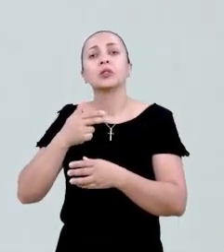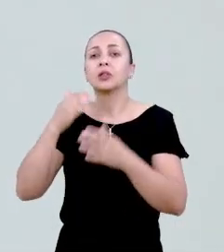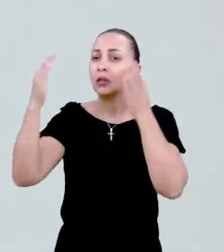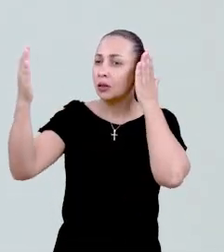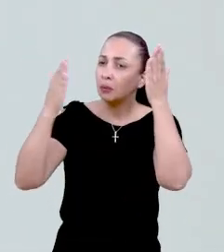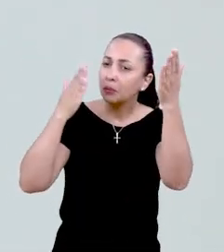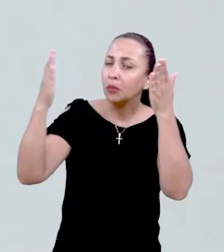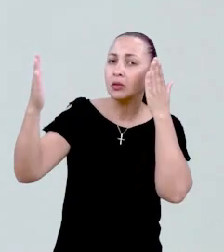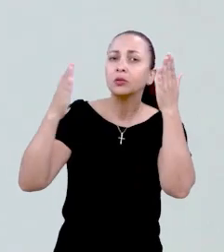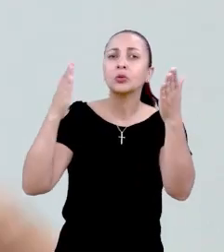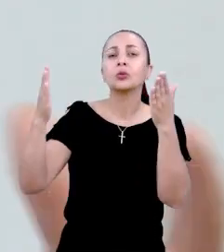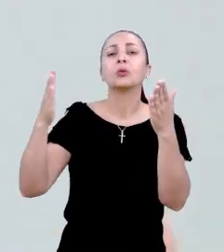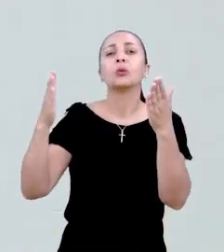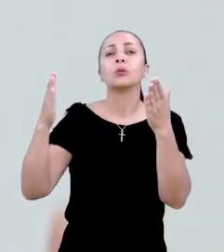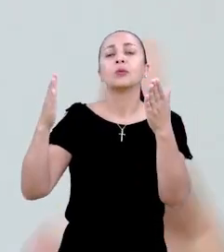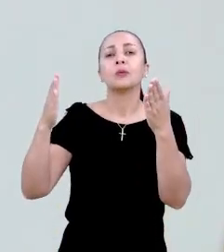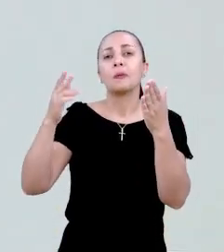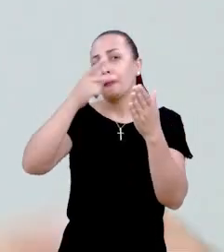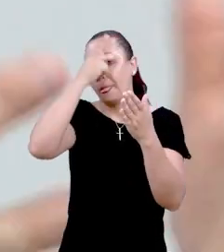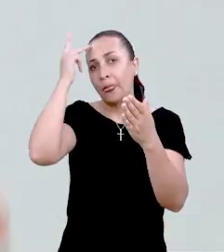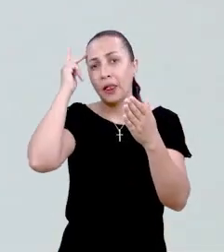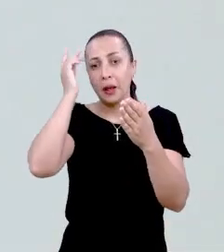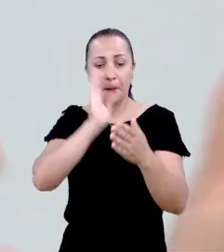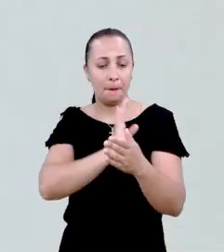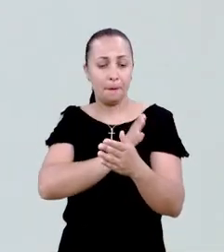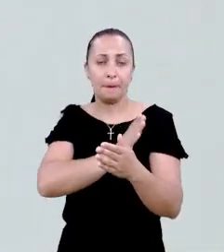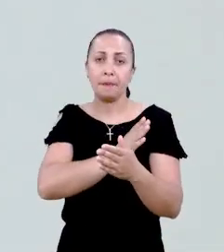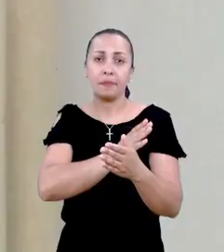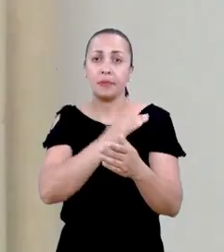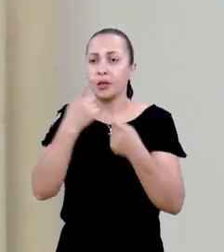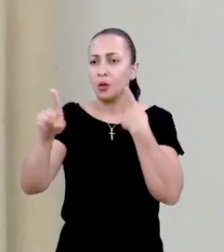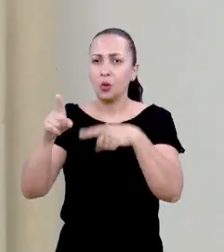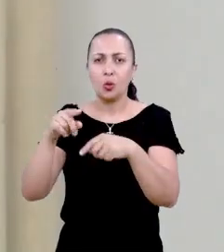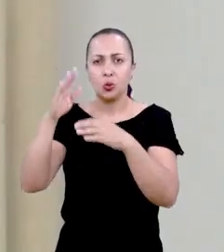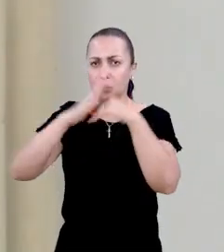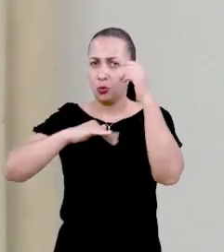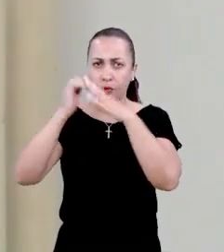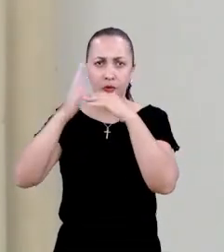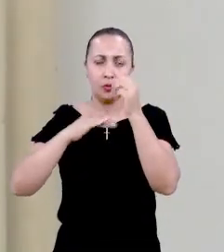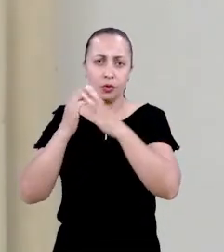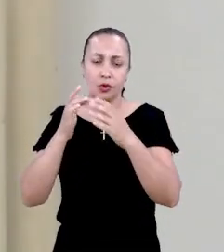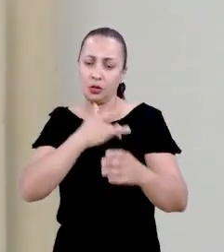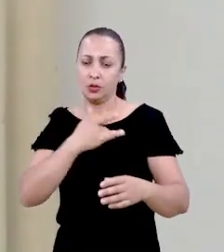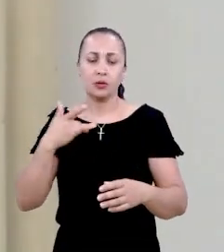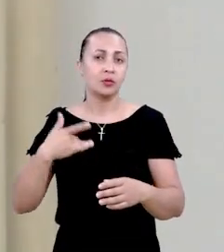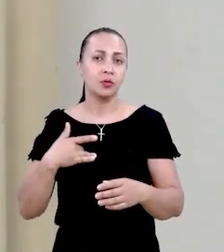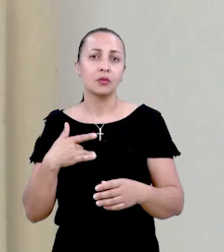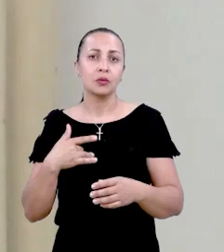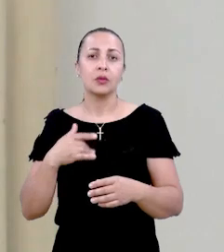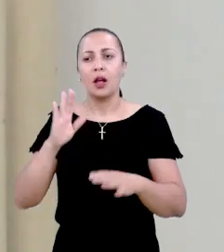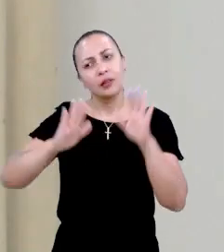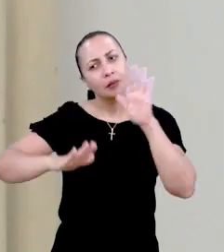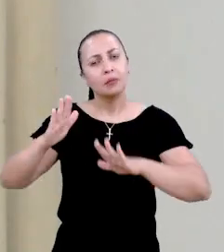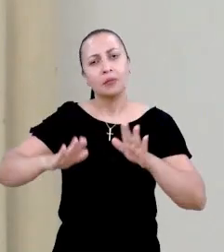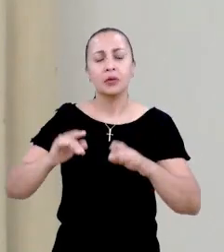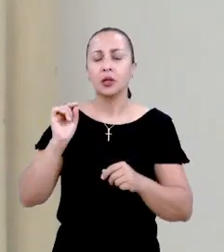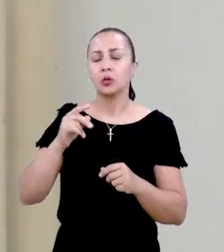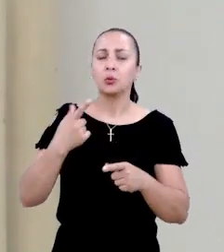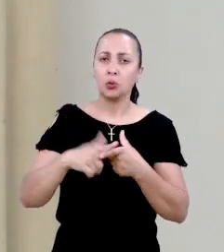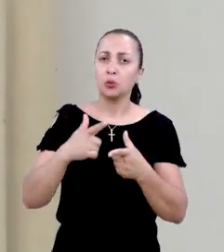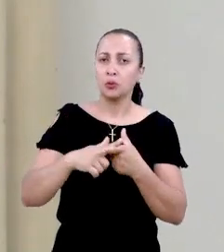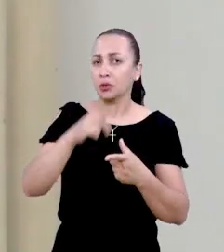envolve psicólogo e eventualmente cardiologista ou outros profissionais, a depender da comorbidade que o